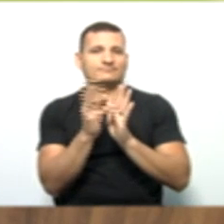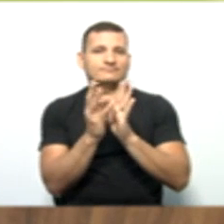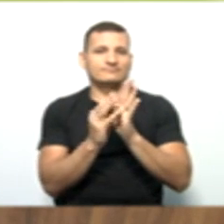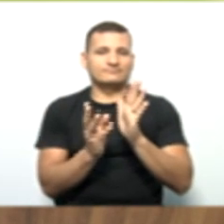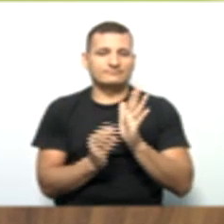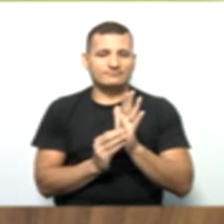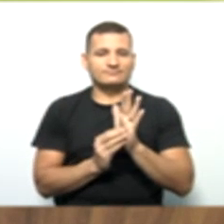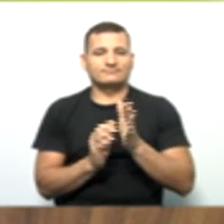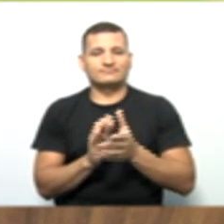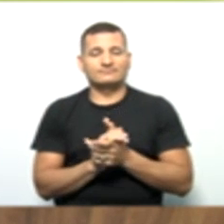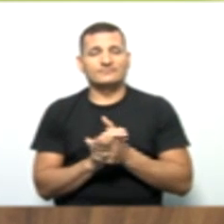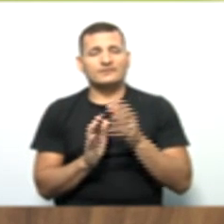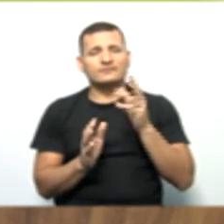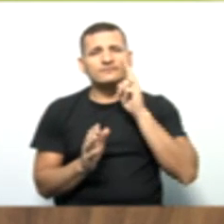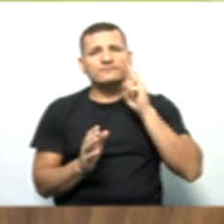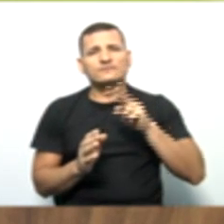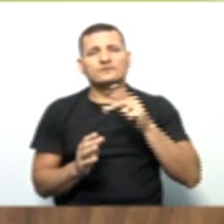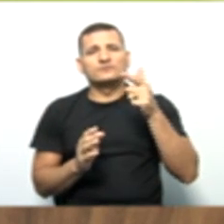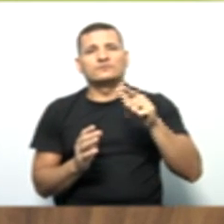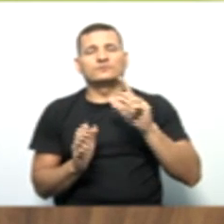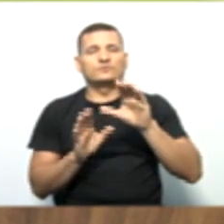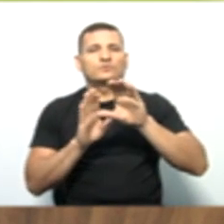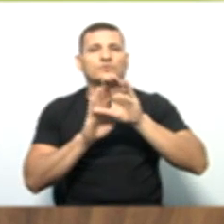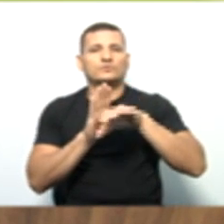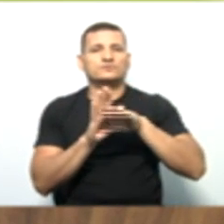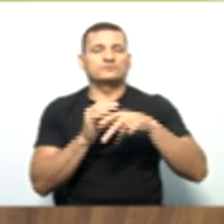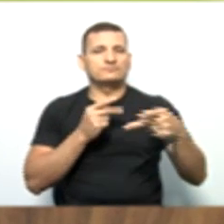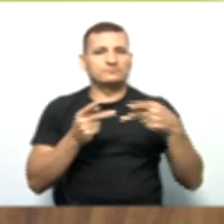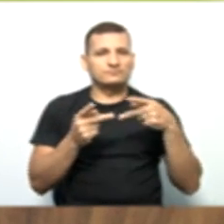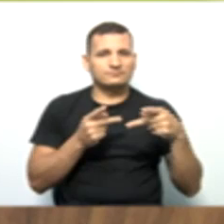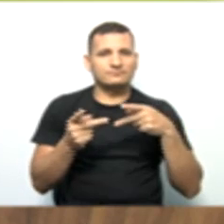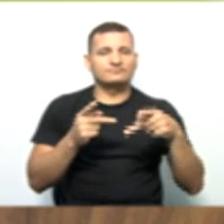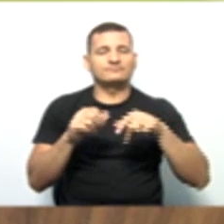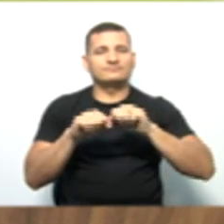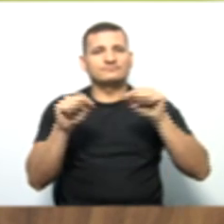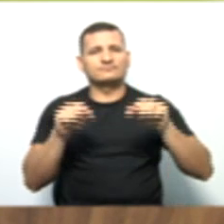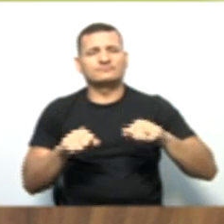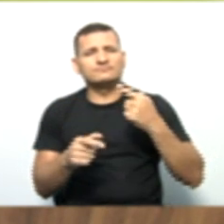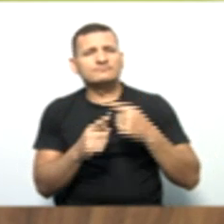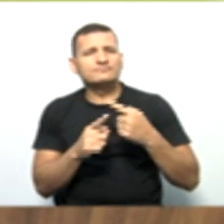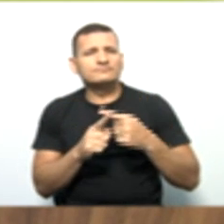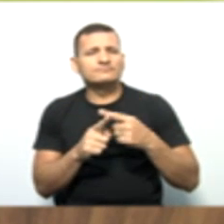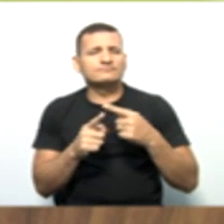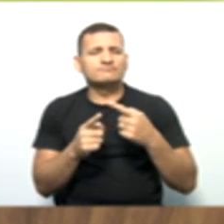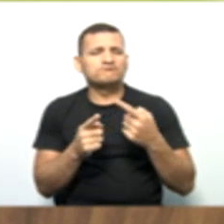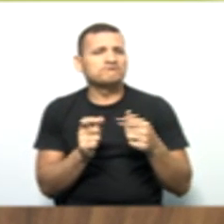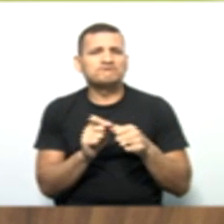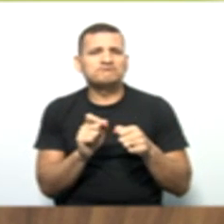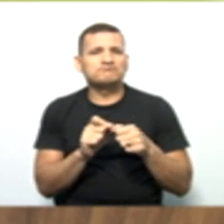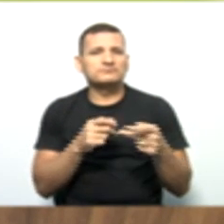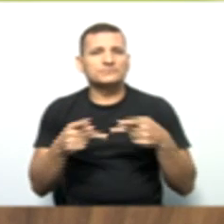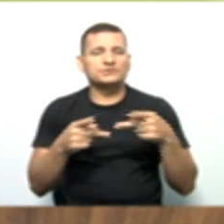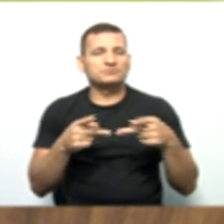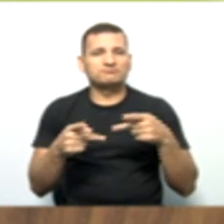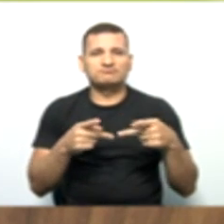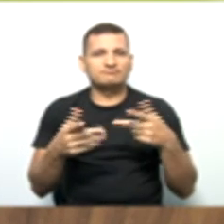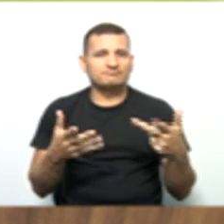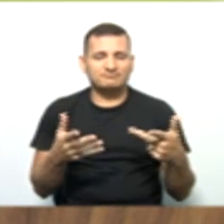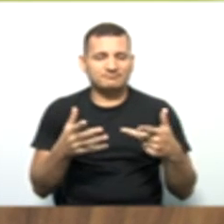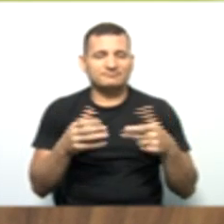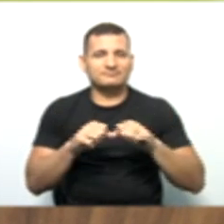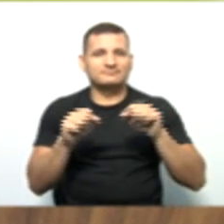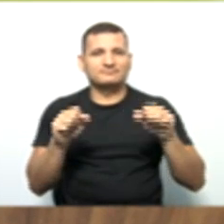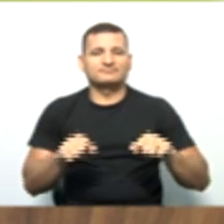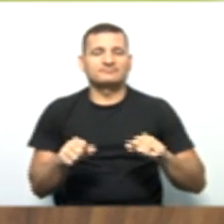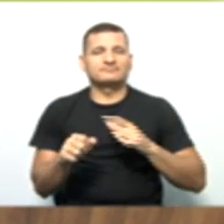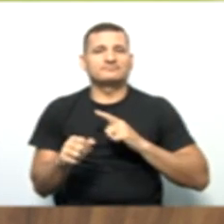né? Rever um pouquinho sobre conceitos de projetos de software, por que a gente deve desenvolver um projeto de software, né? Então, vai ter